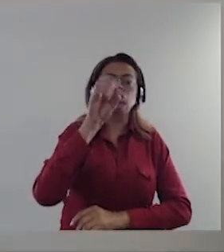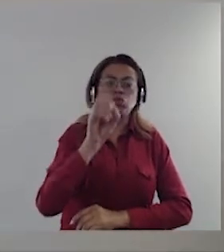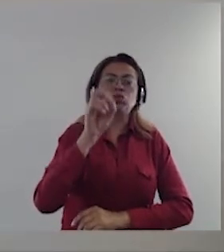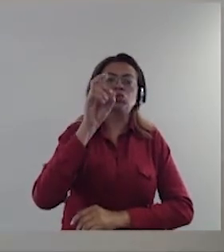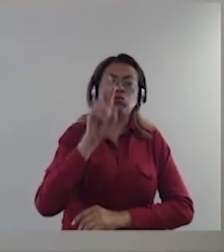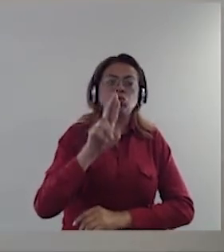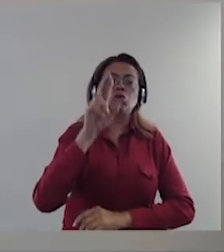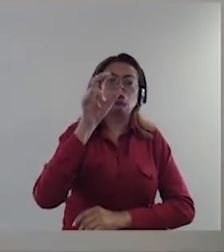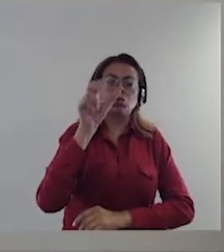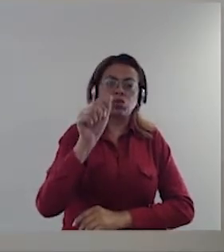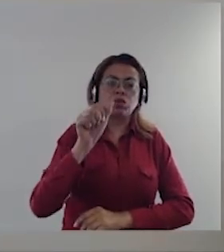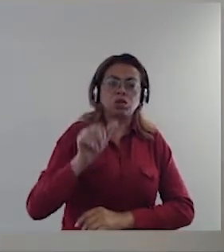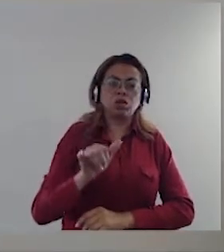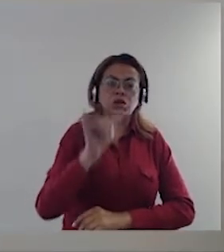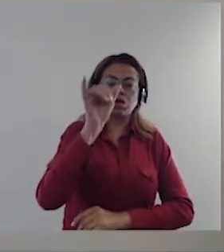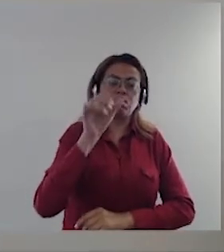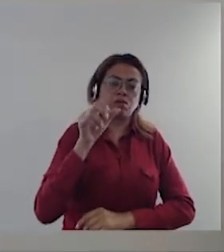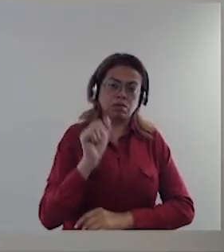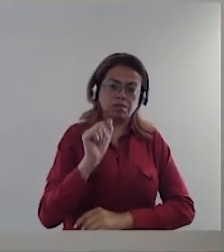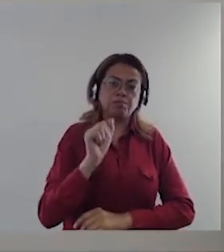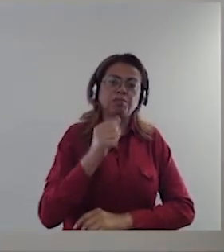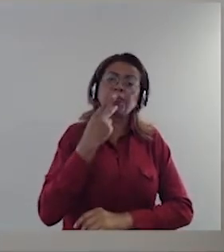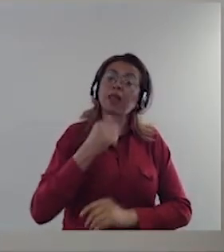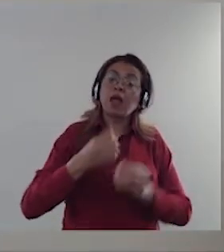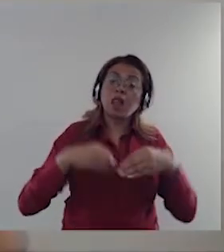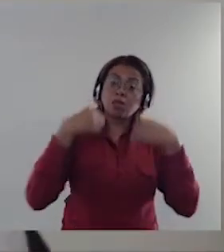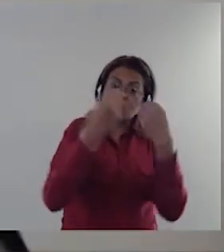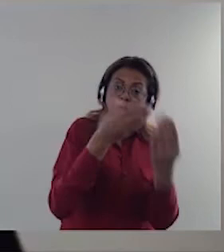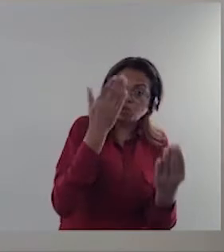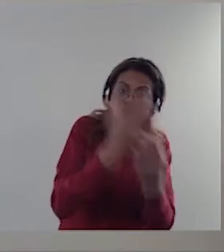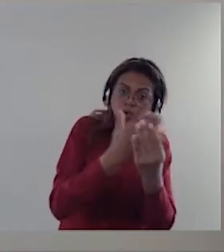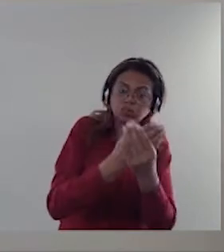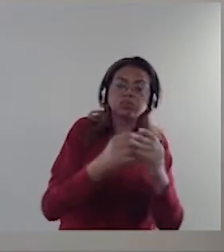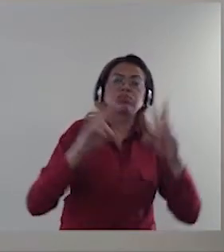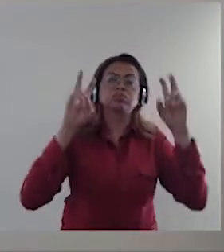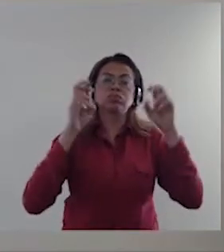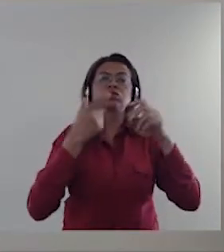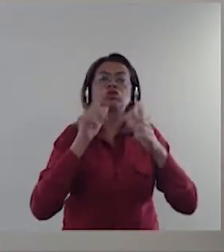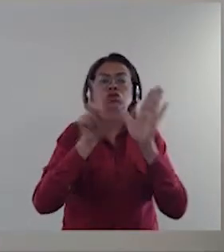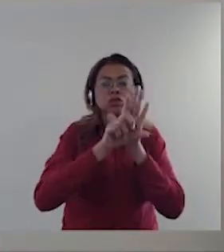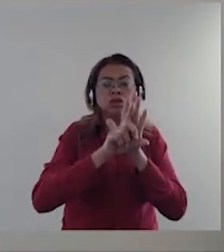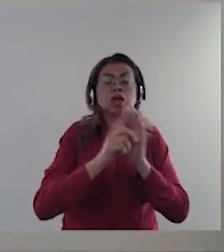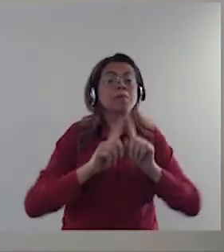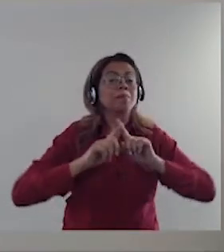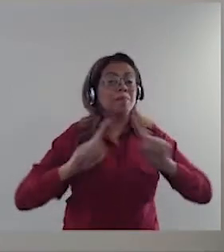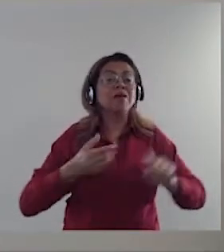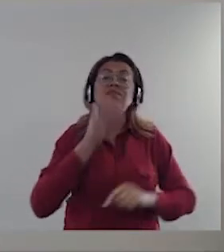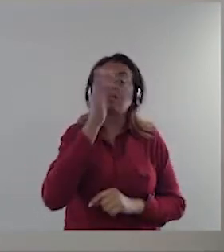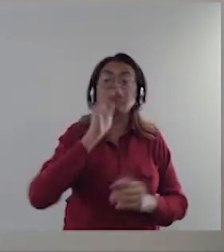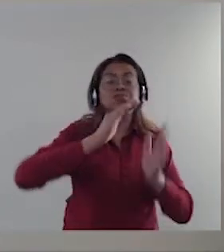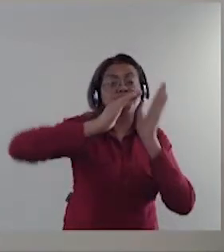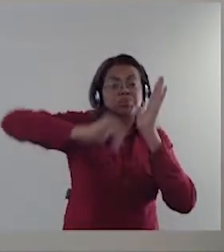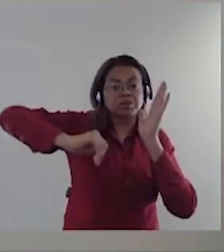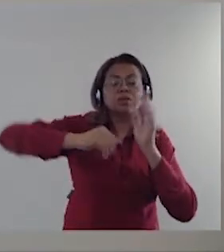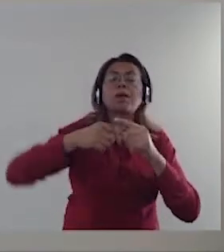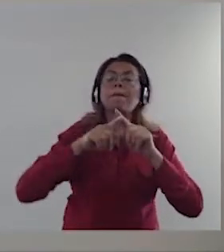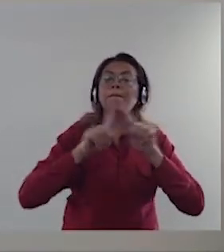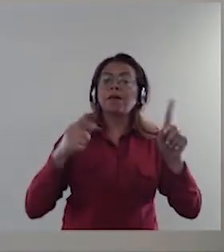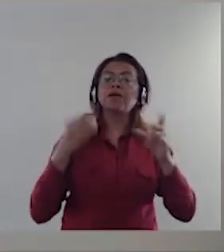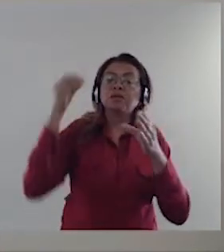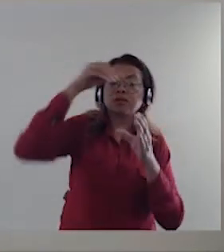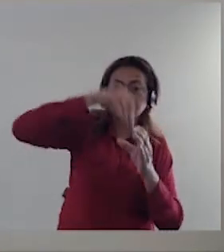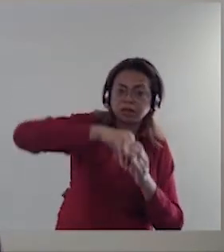retirou esse projeto de lei de andamento, né? Esse projeto já não está mais em andamento no parlamento, mas ali no projeto